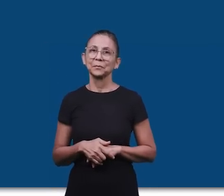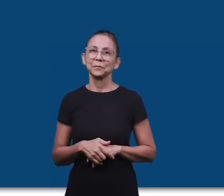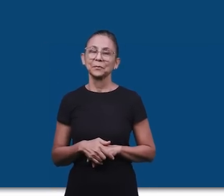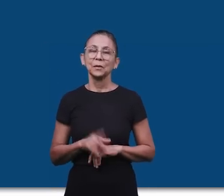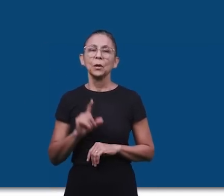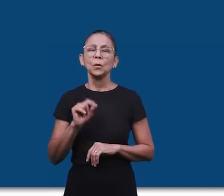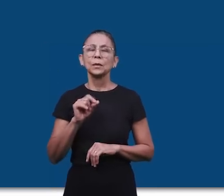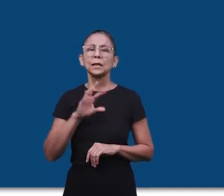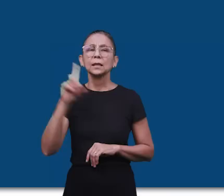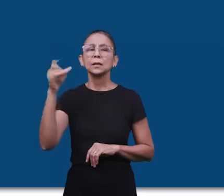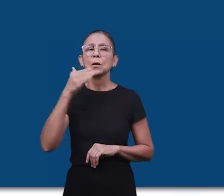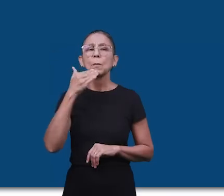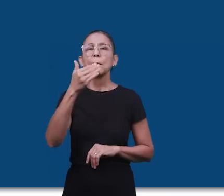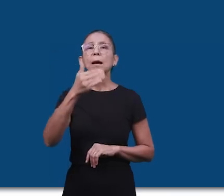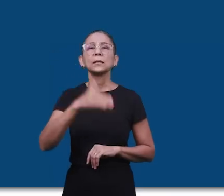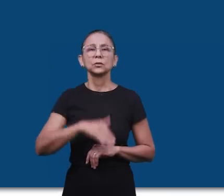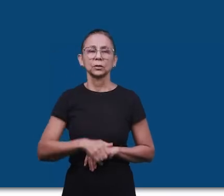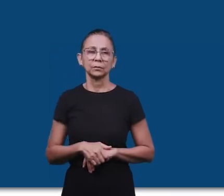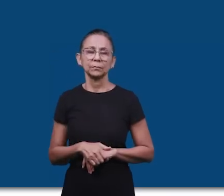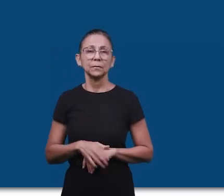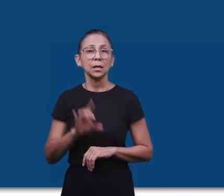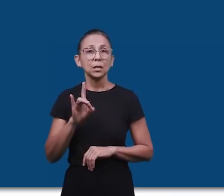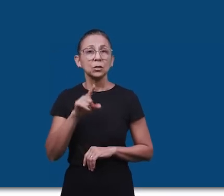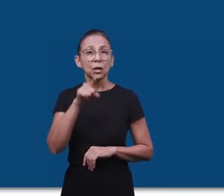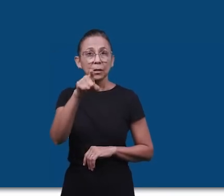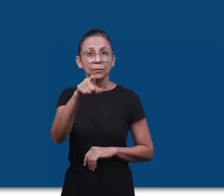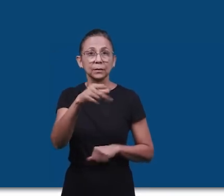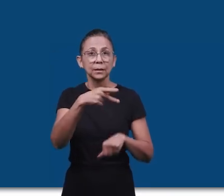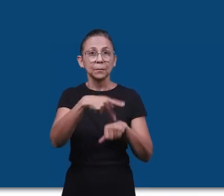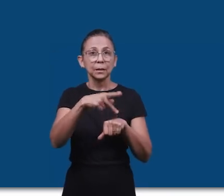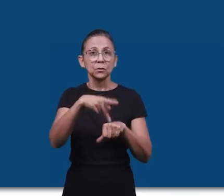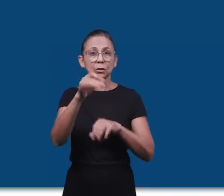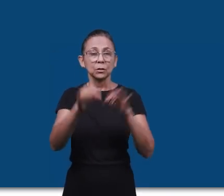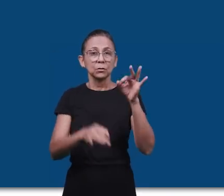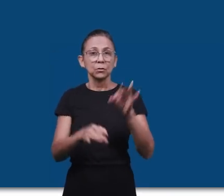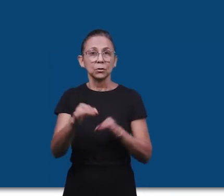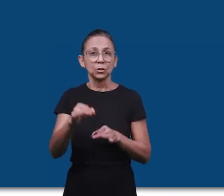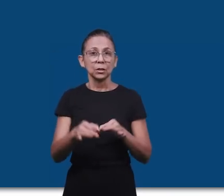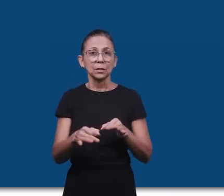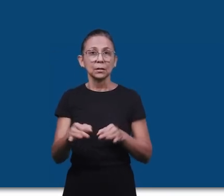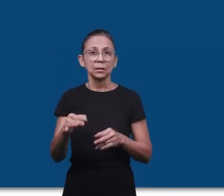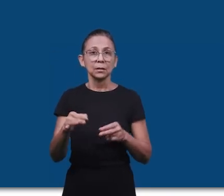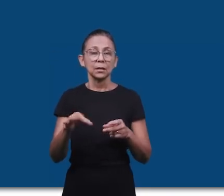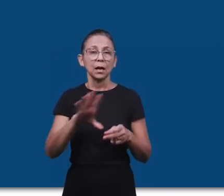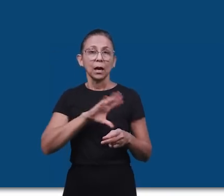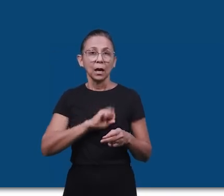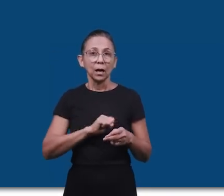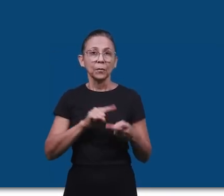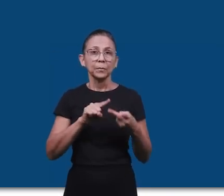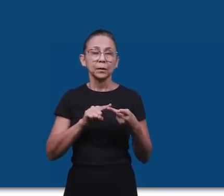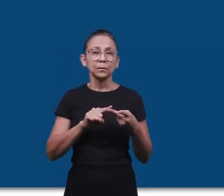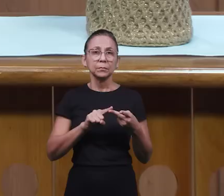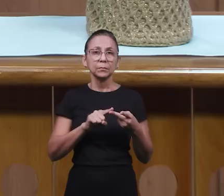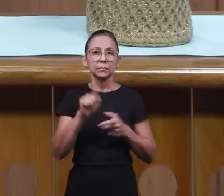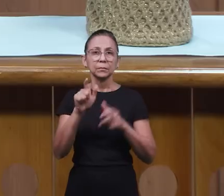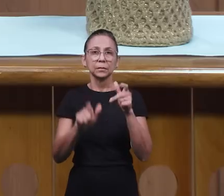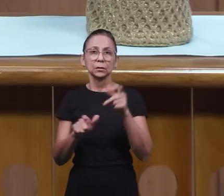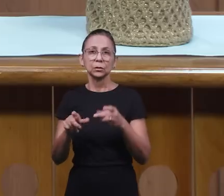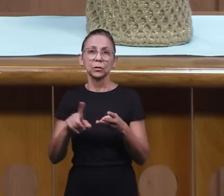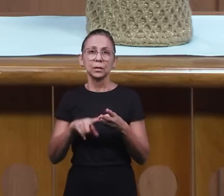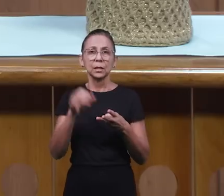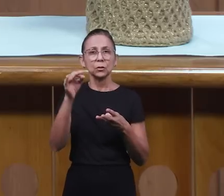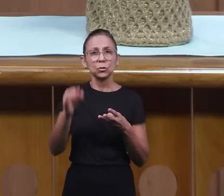que o Senhor pede de ti, senão que pratiques a justiça e ames a beneficência e andes humildemente com o teu